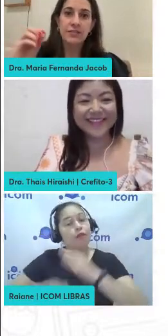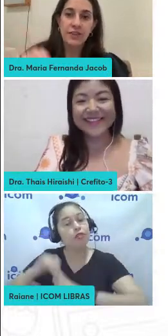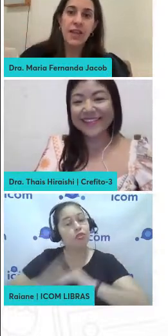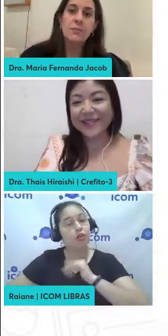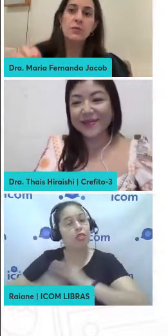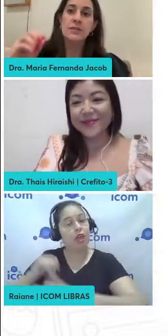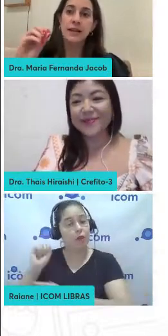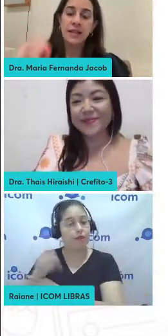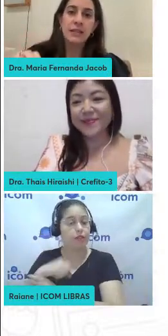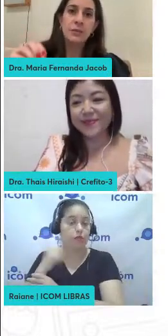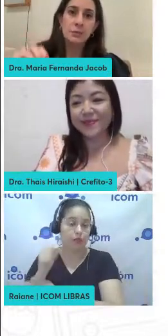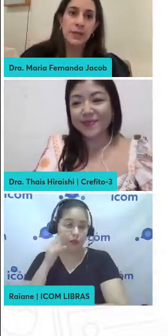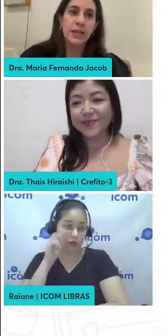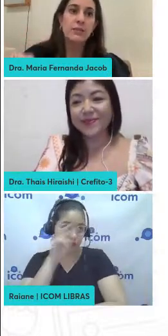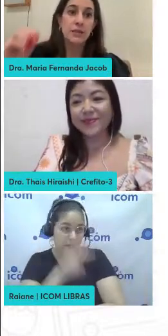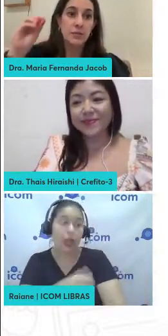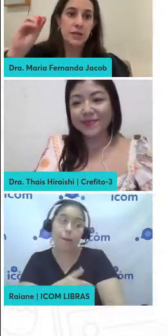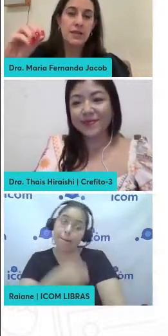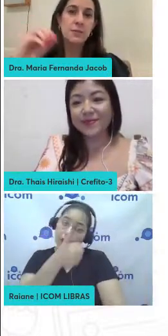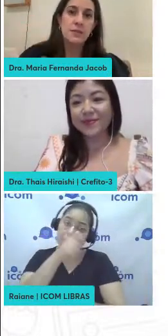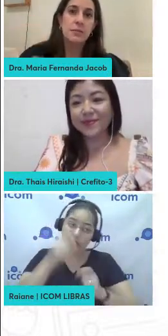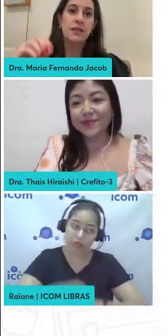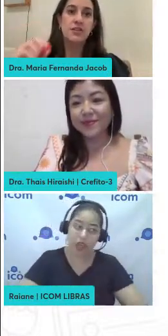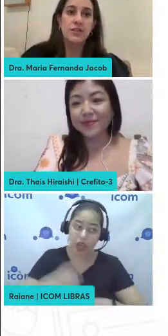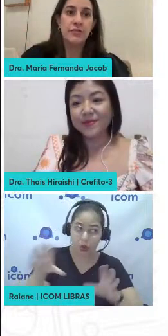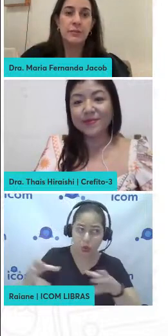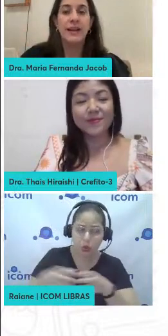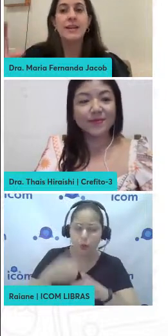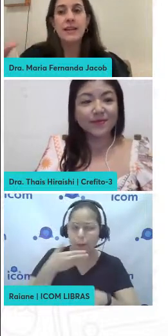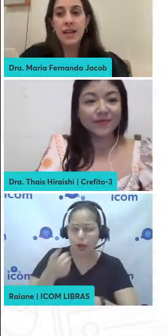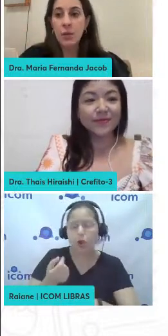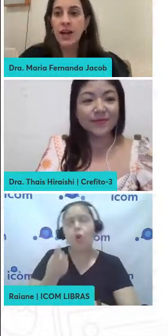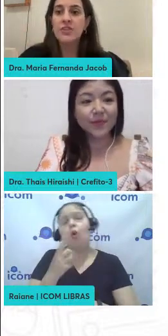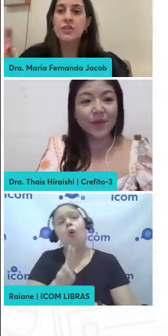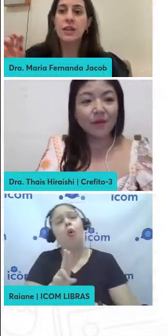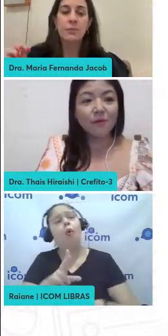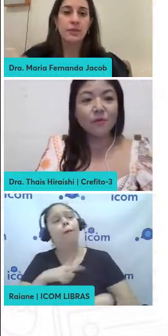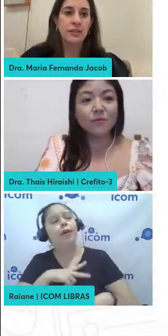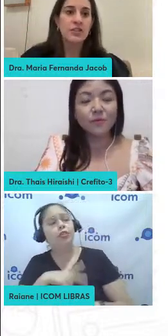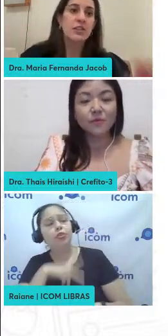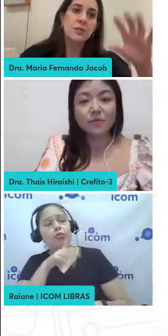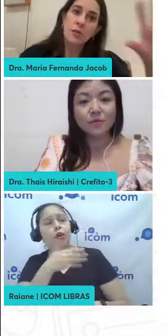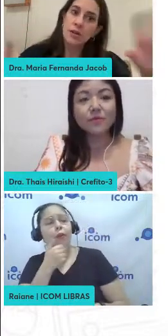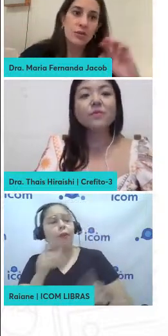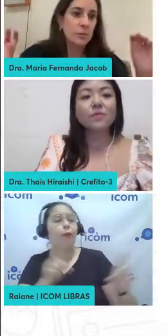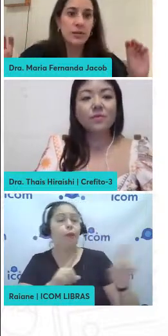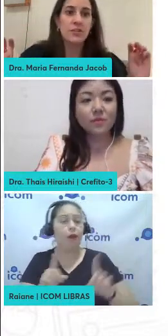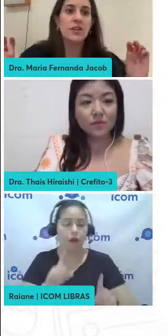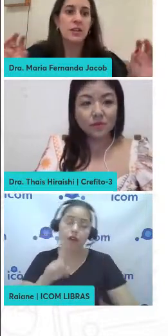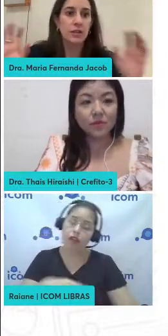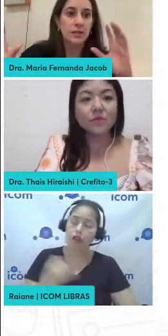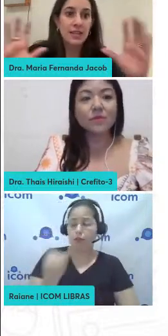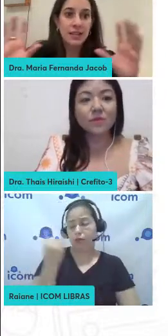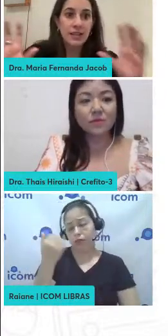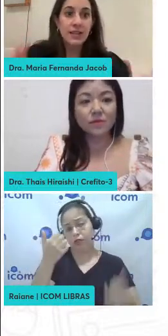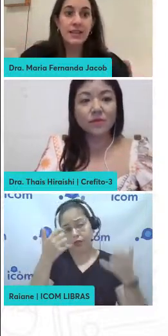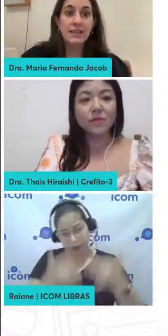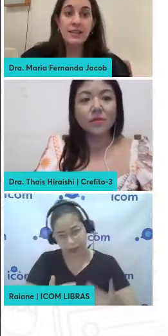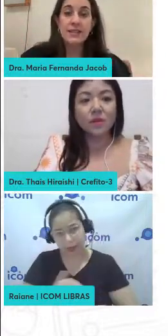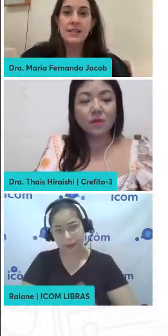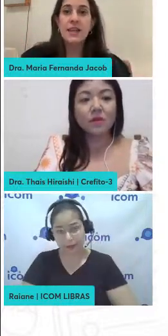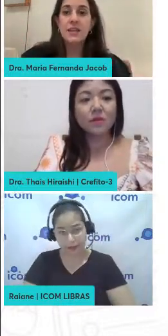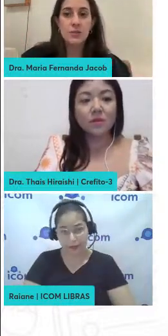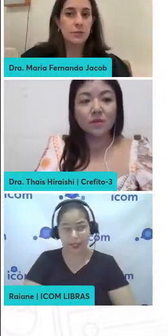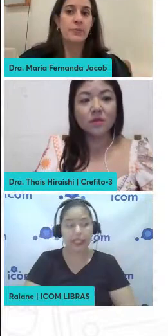que devemos, naquele momento, e temos a responsabilidade de informar. Eu acho que é importante isso, eu acho que é importante aquilo.